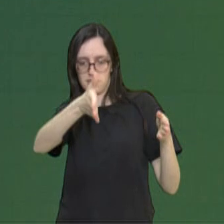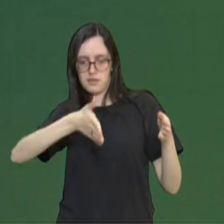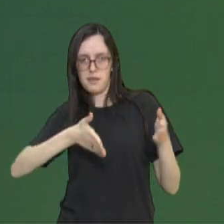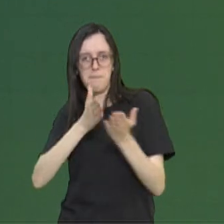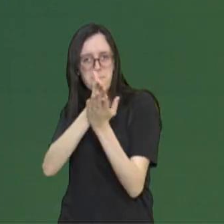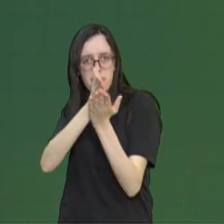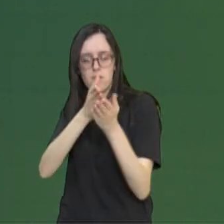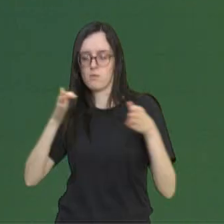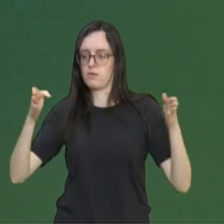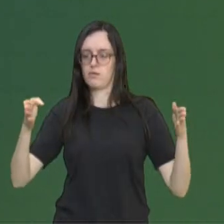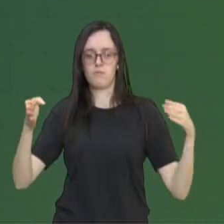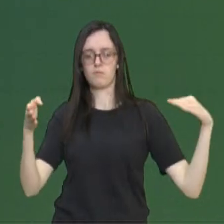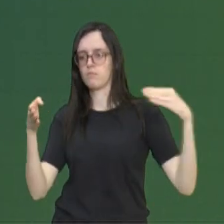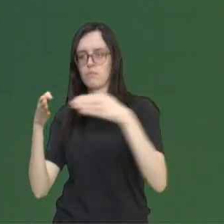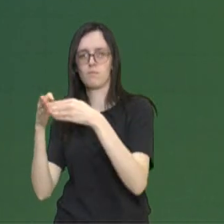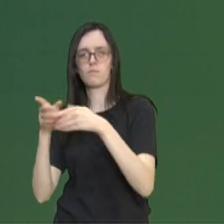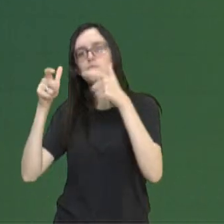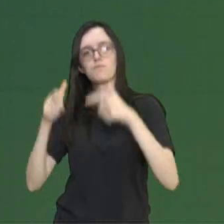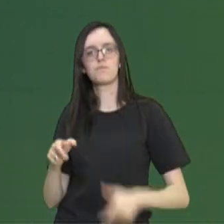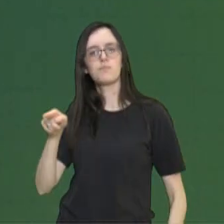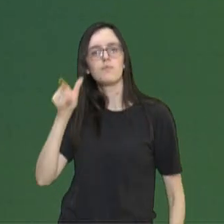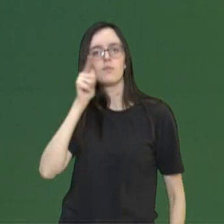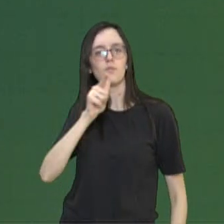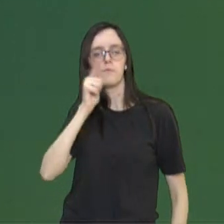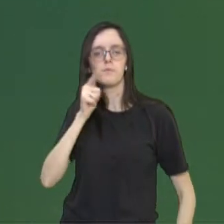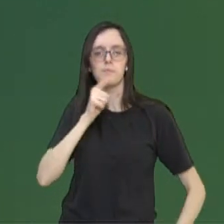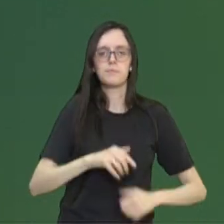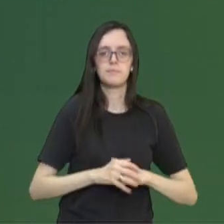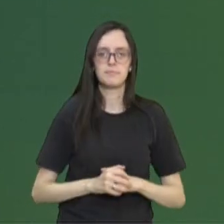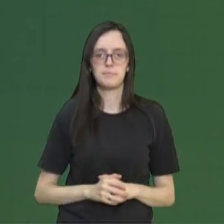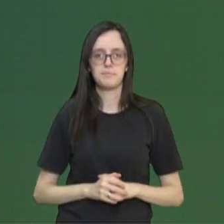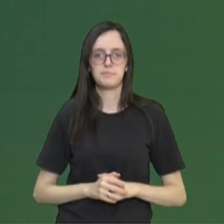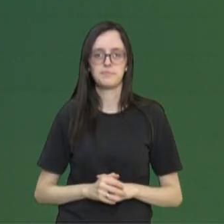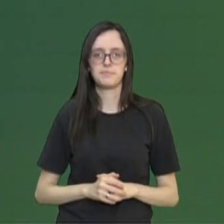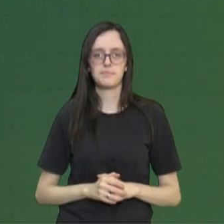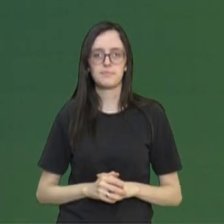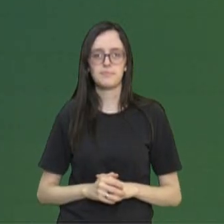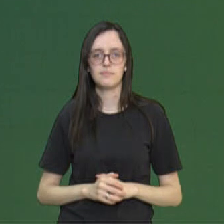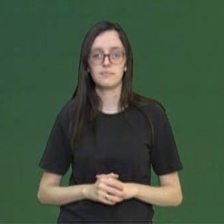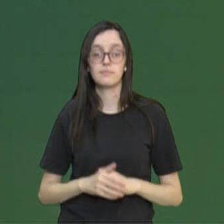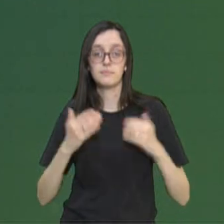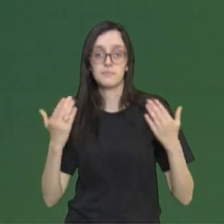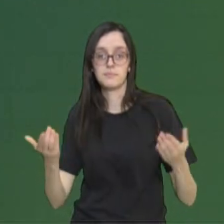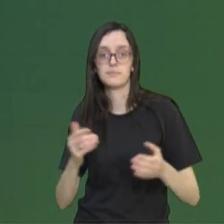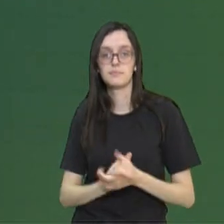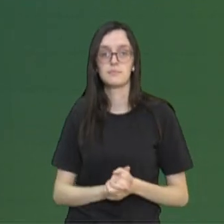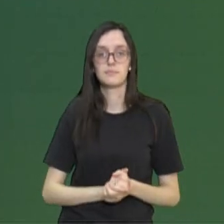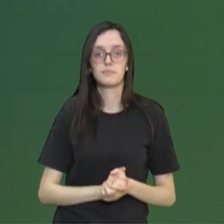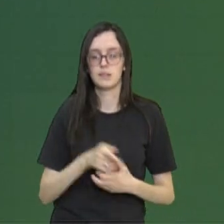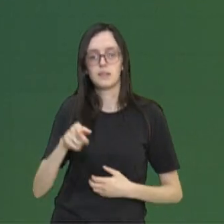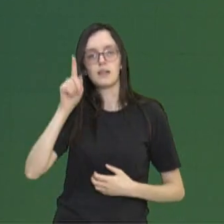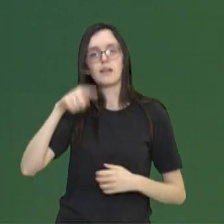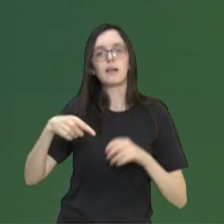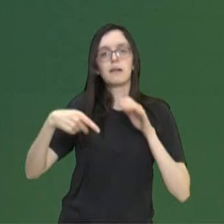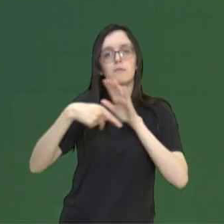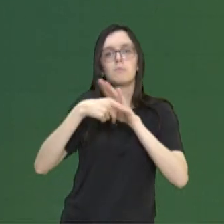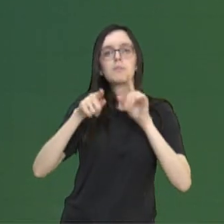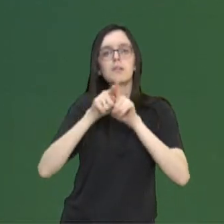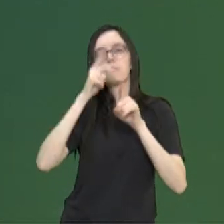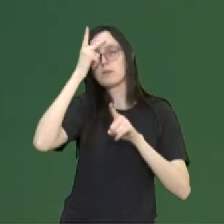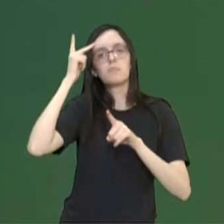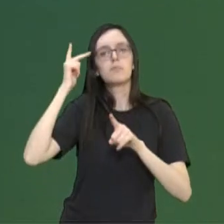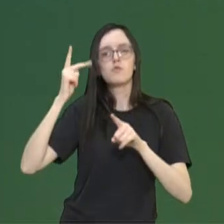A uma meta. Então, meta o prof definiu aqui como algo, o objetivo, aquilo que a gente quer alcançar, né? Então, meta